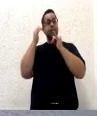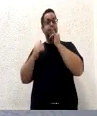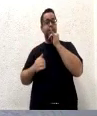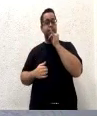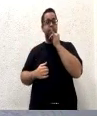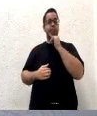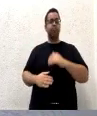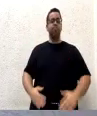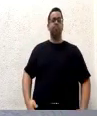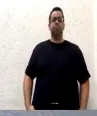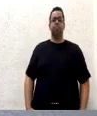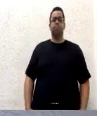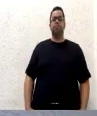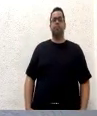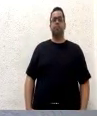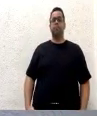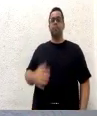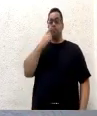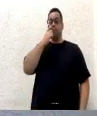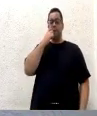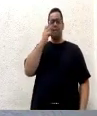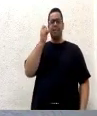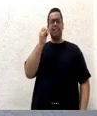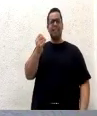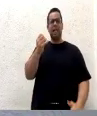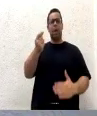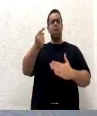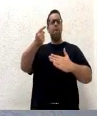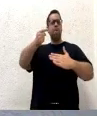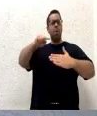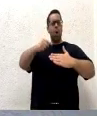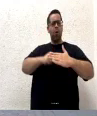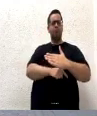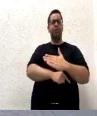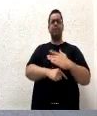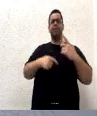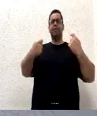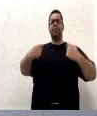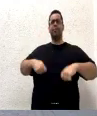fala assim, o que é um caso grave? Aquele caso que precisa de leito